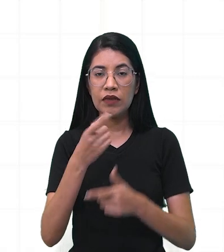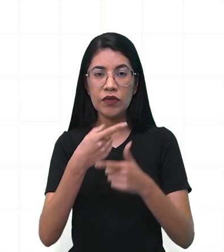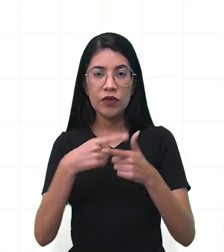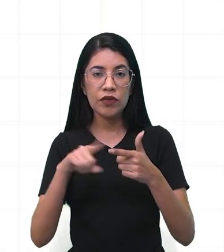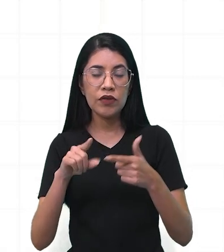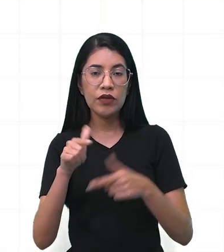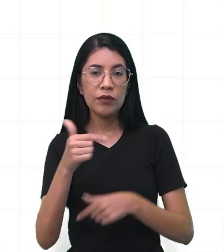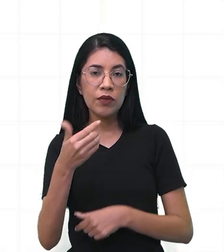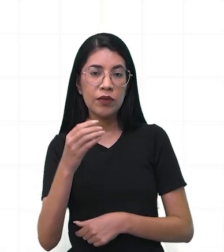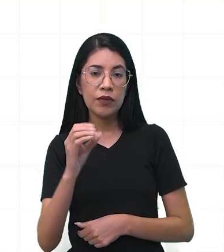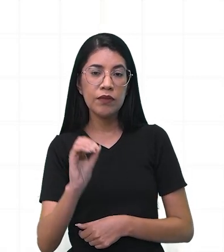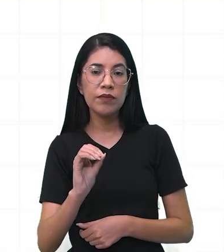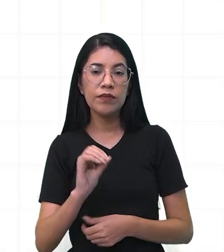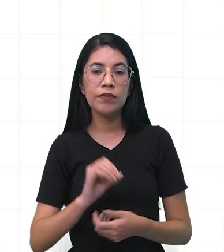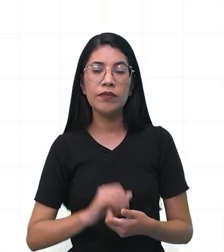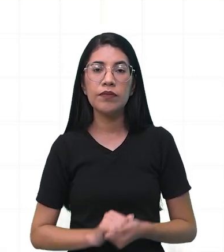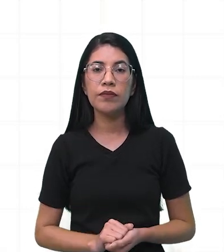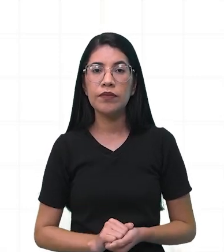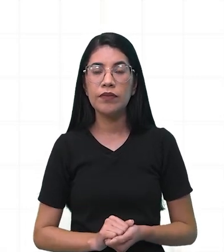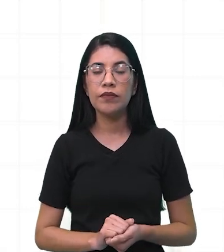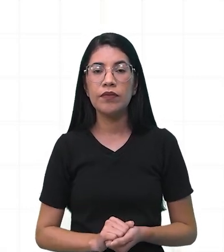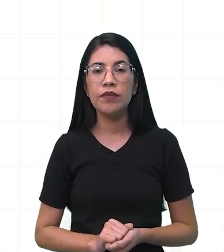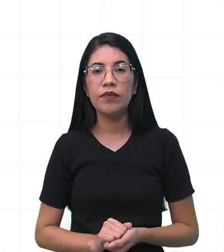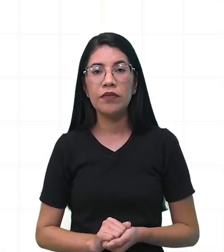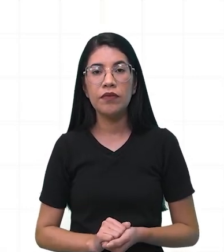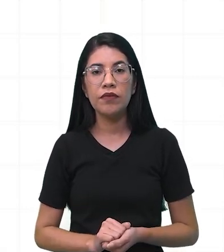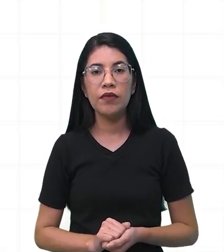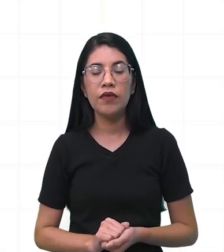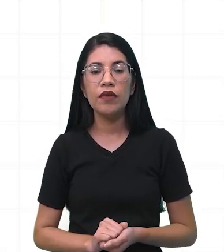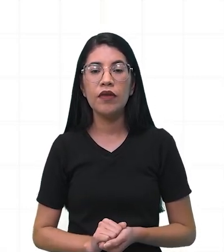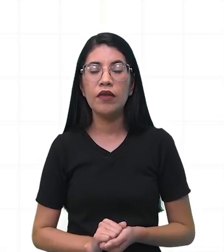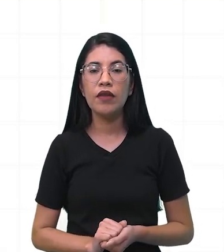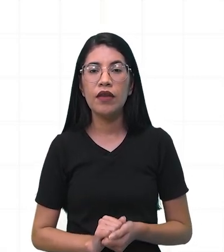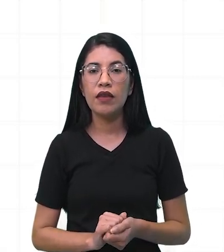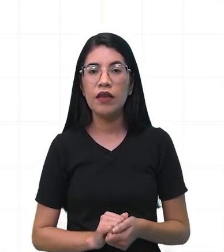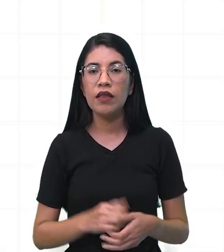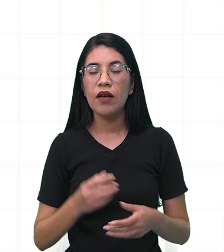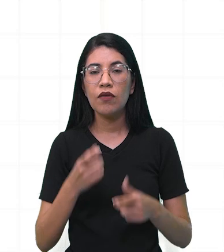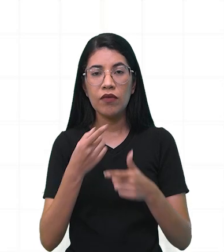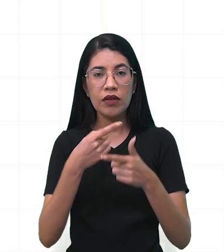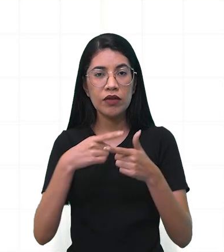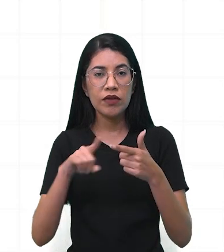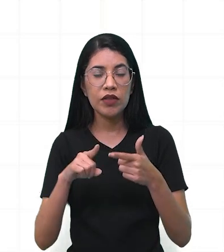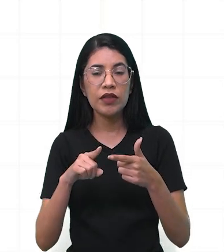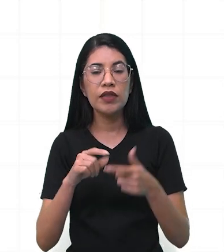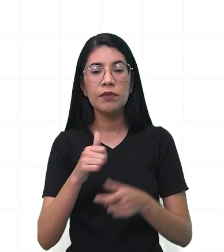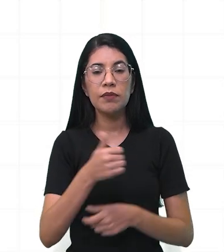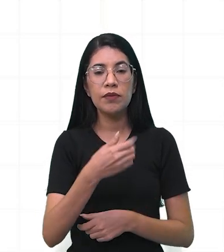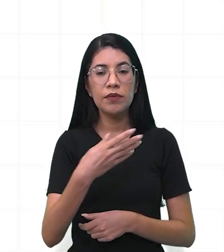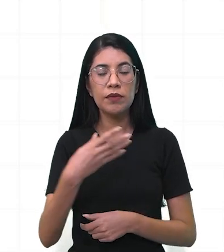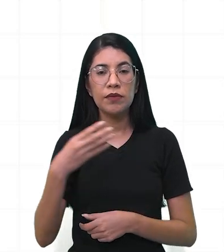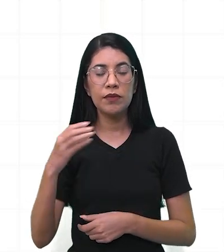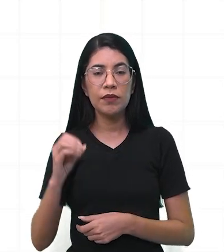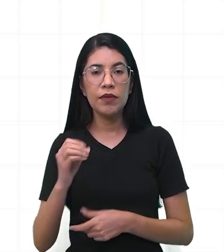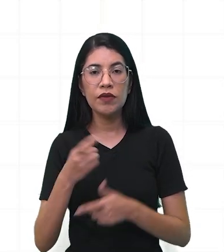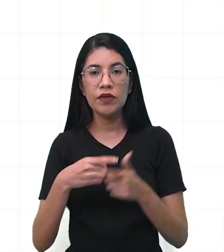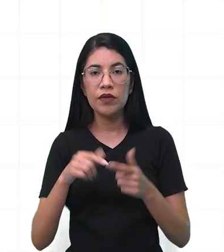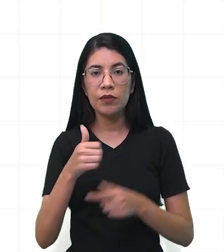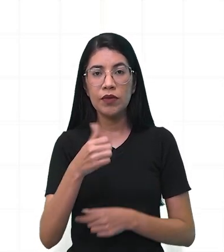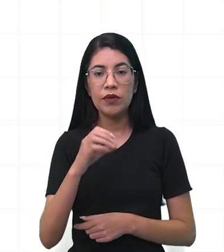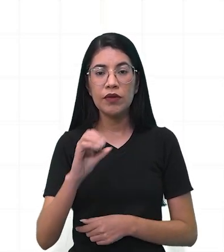esse total 1440 por 10. E aí a gente simplifica, né, por 10. O resultado, então,